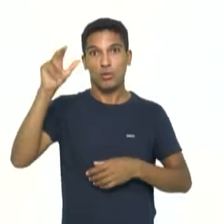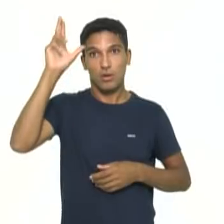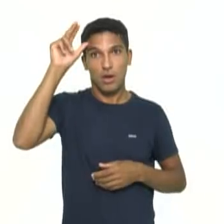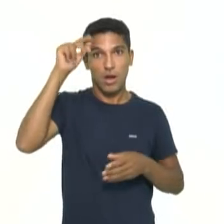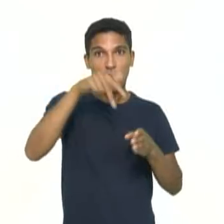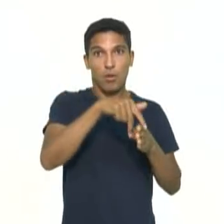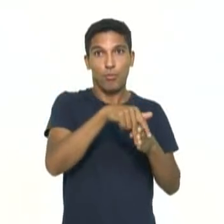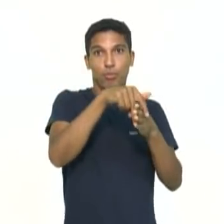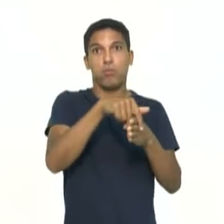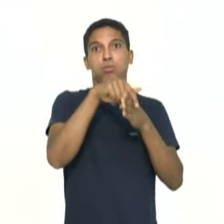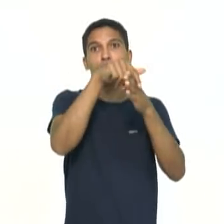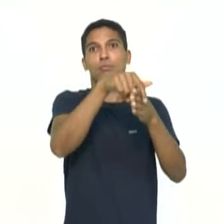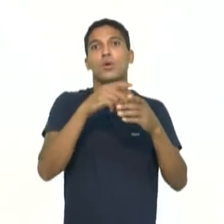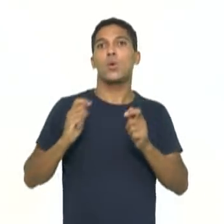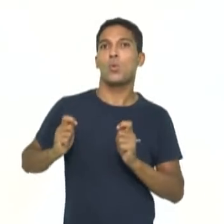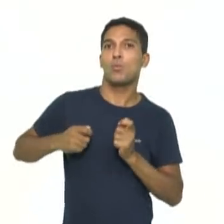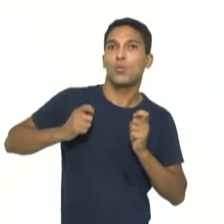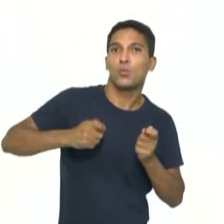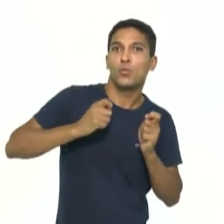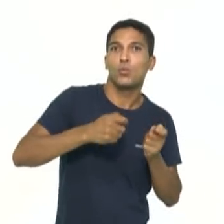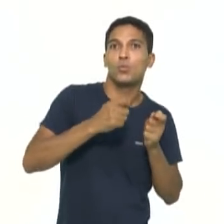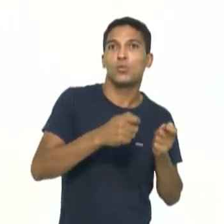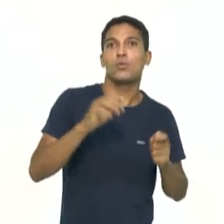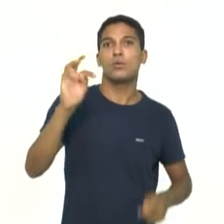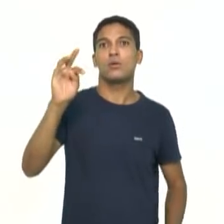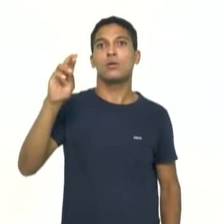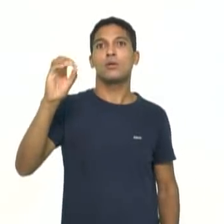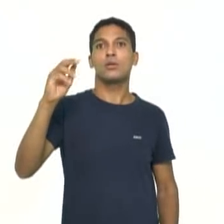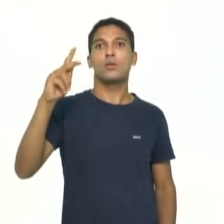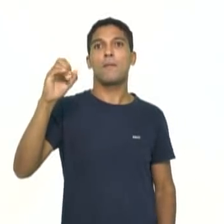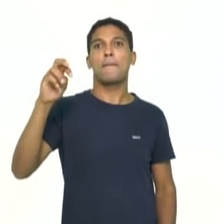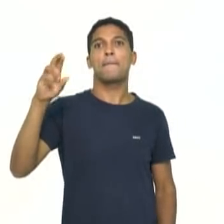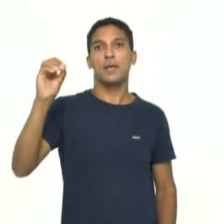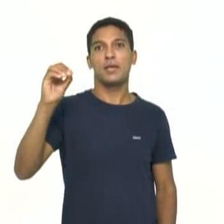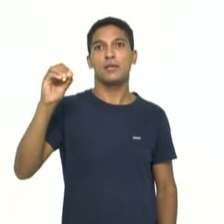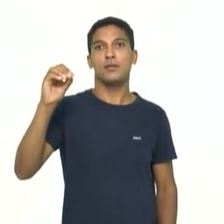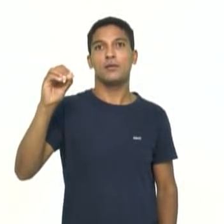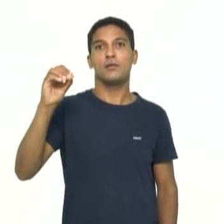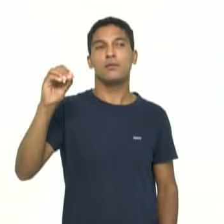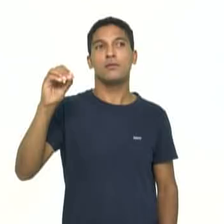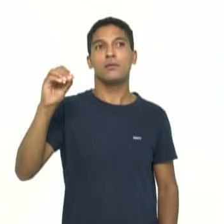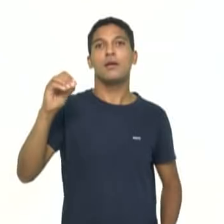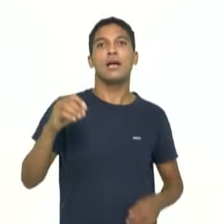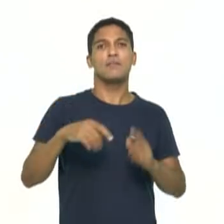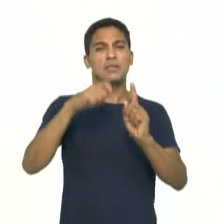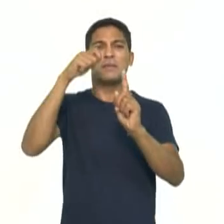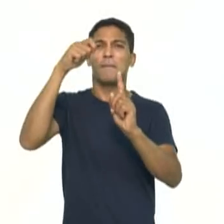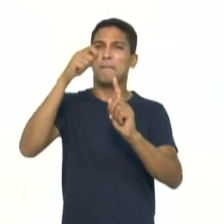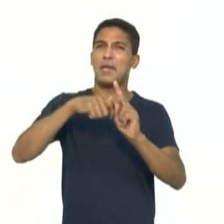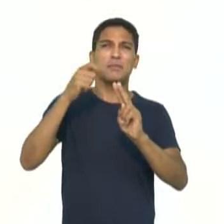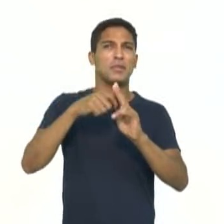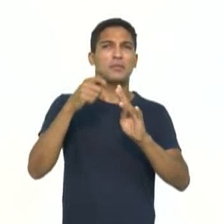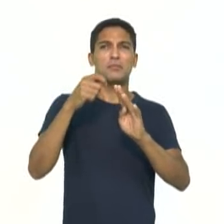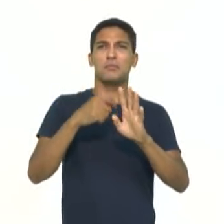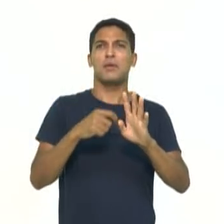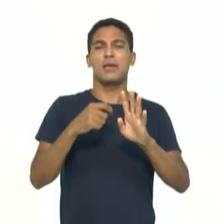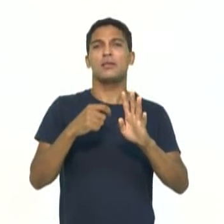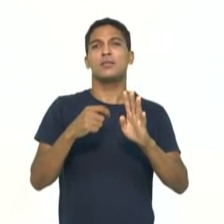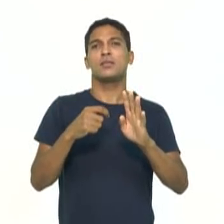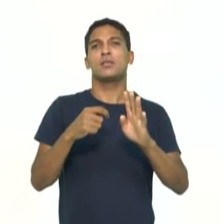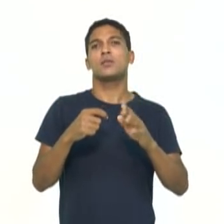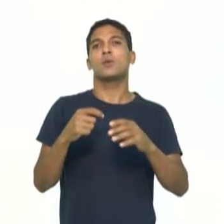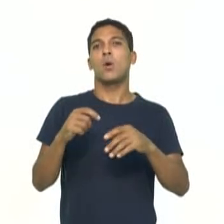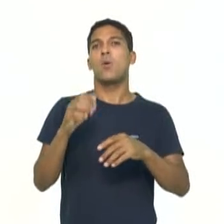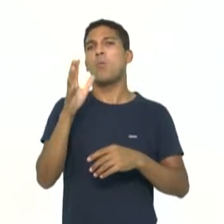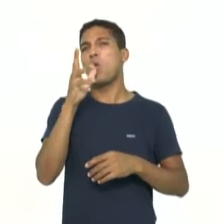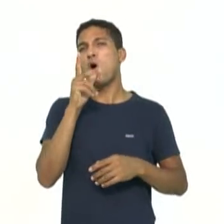anos, longe de casa e da sua família? Muitos não voltavam, não é mesmo? Então, nesses acampamentos, quando eles paravam,